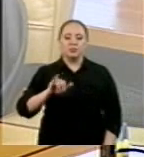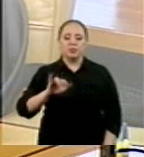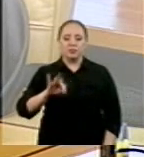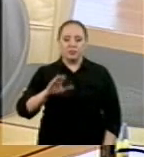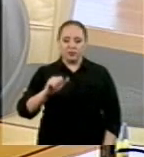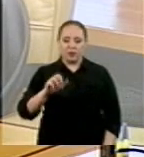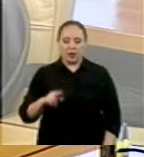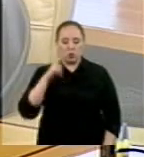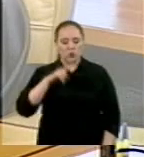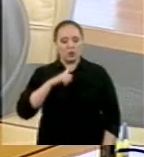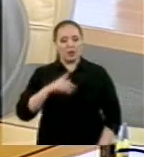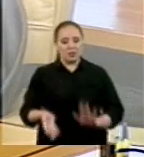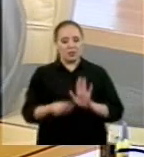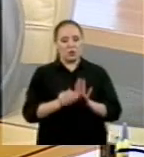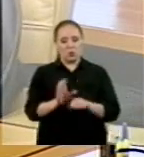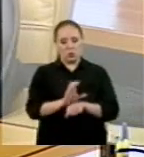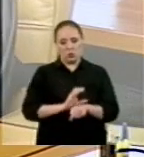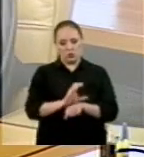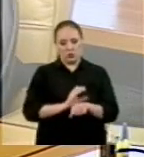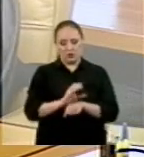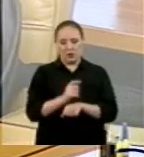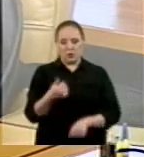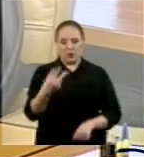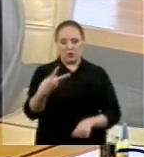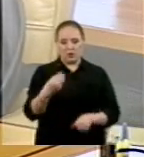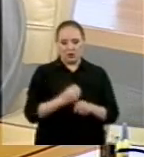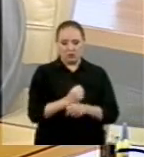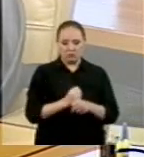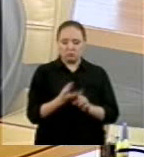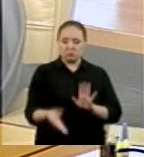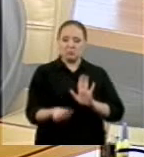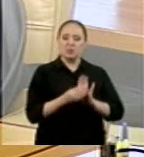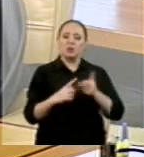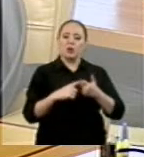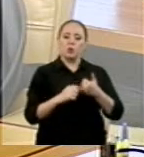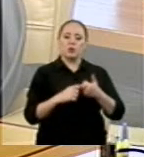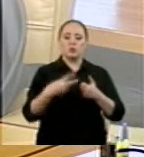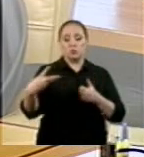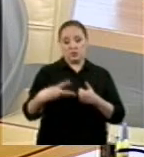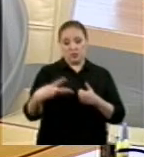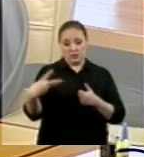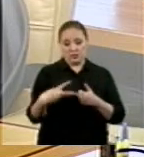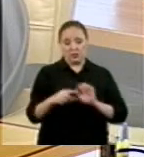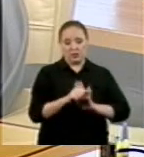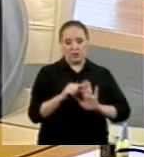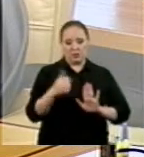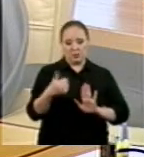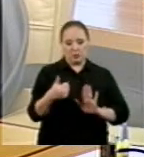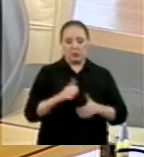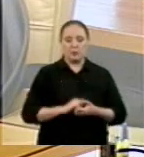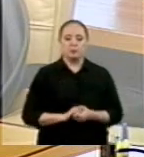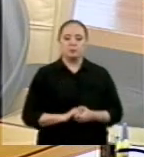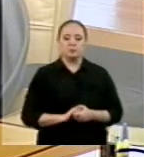a Constituição brasileira, há quase 30 anos, dispôs em seu artigo 3º, inciso 1º,